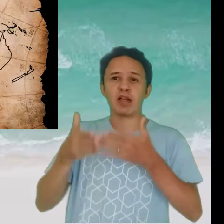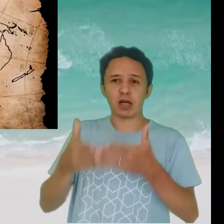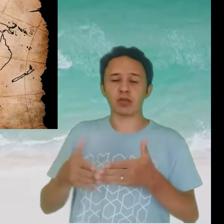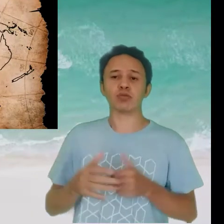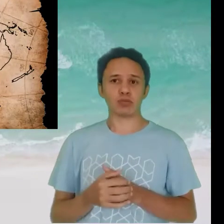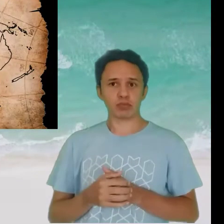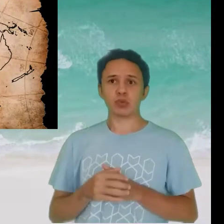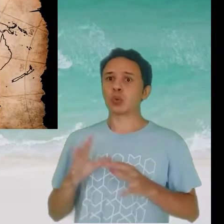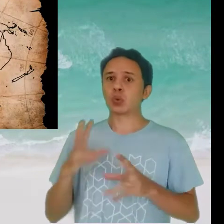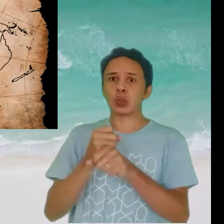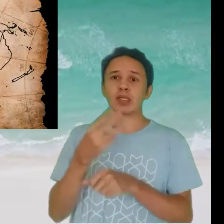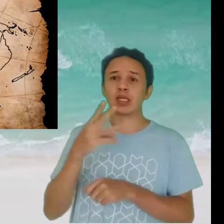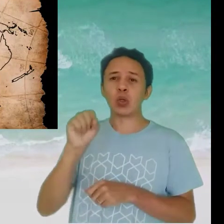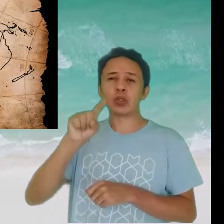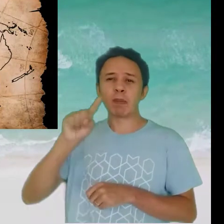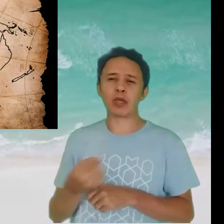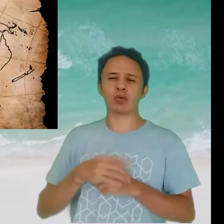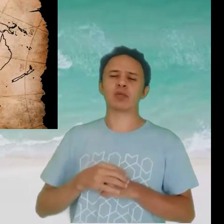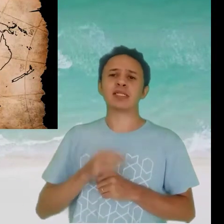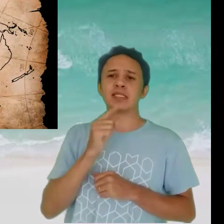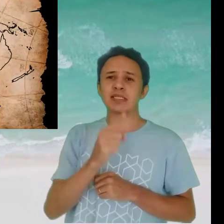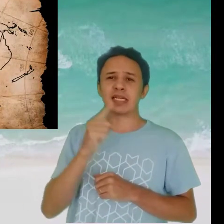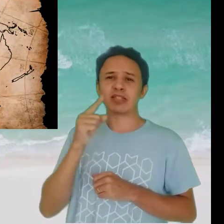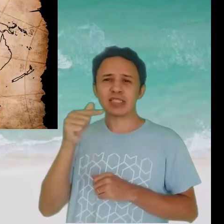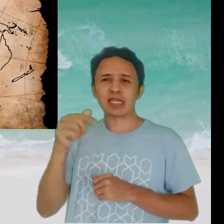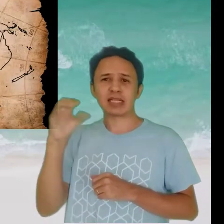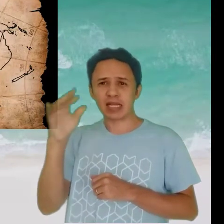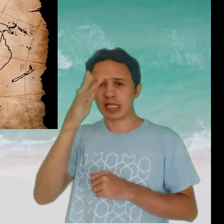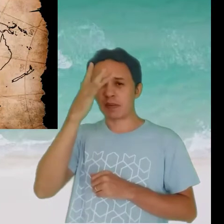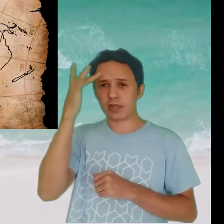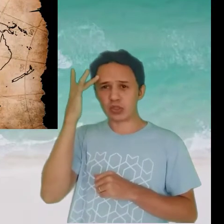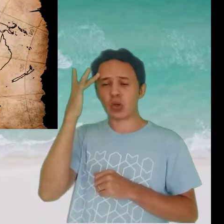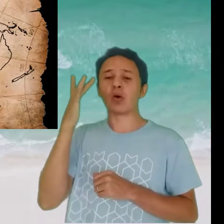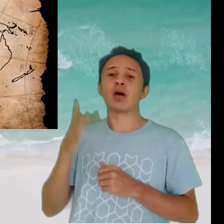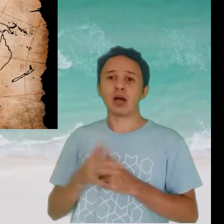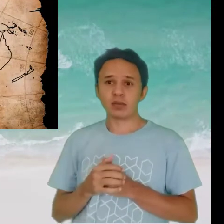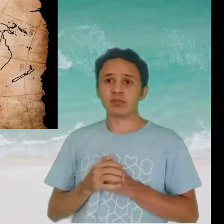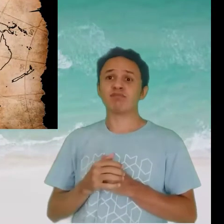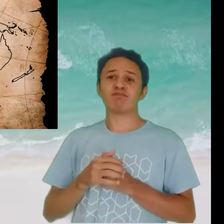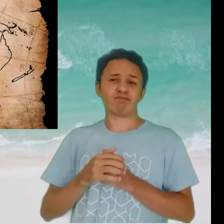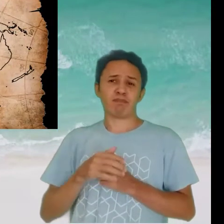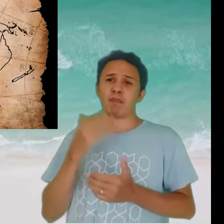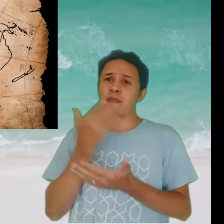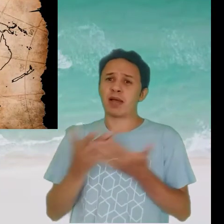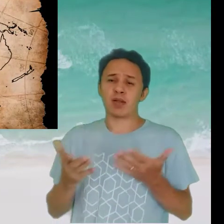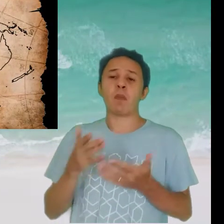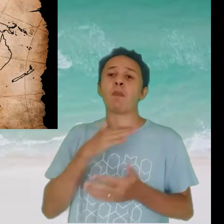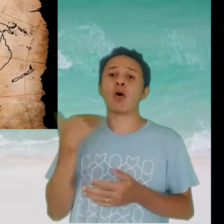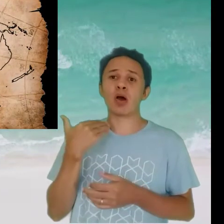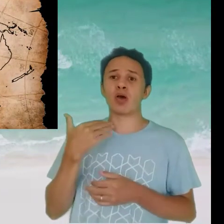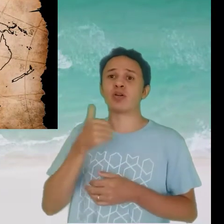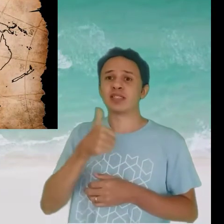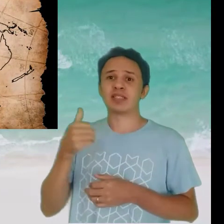38 mil quilômetros ao todo. Dos 170 homens que partiram de Lisboa, 113 morreram. 2/3